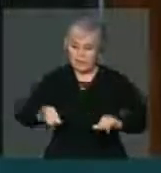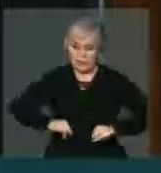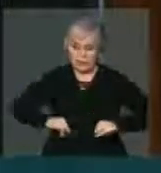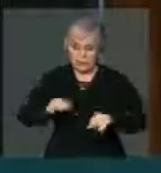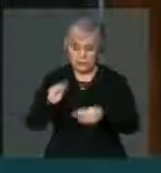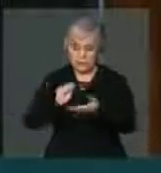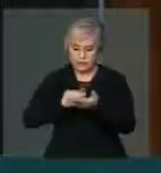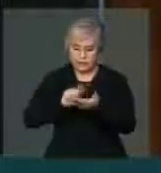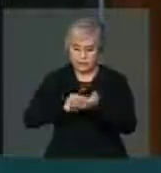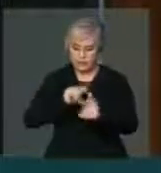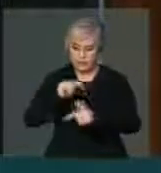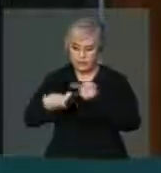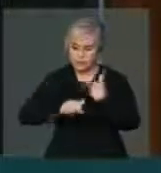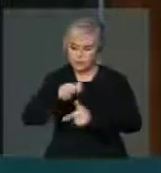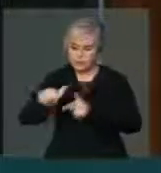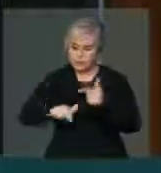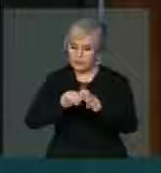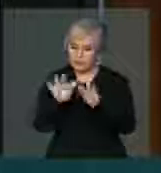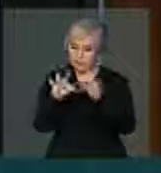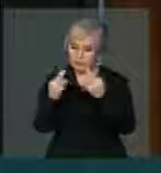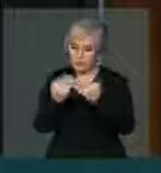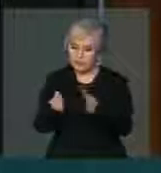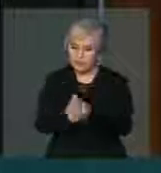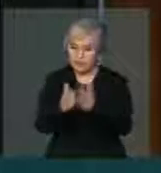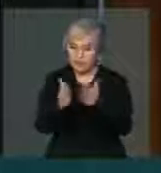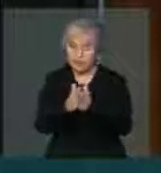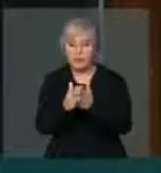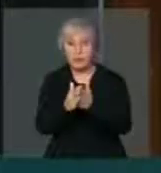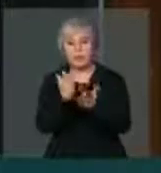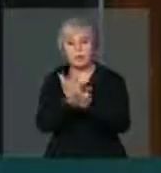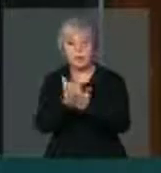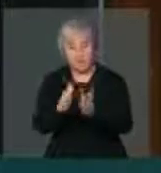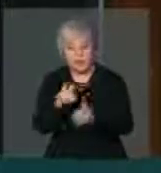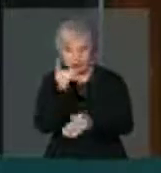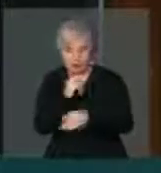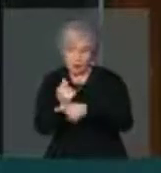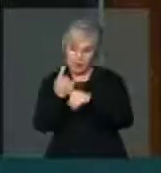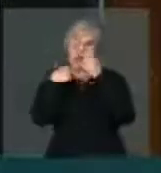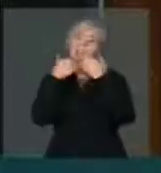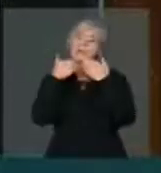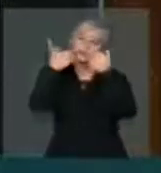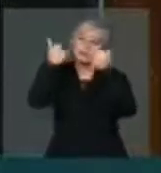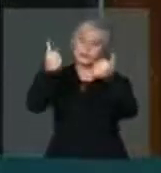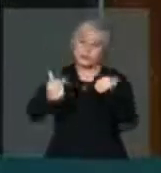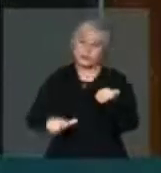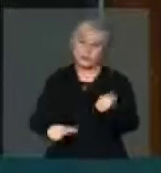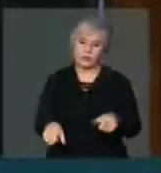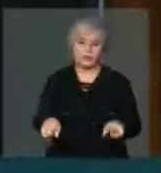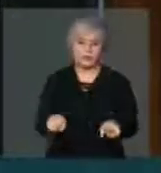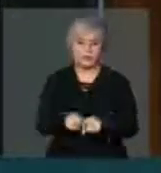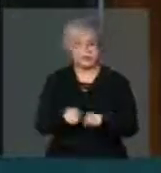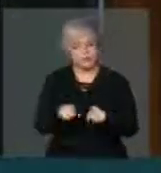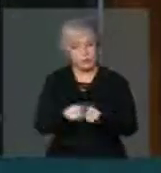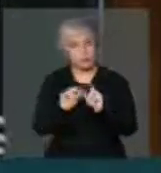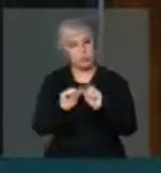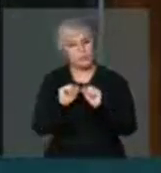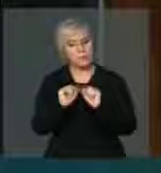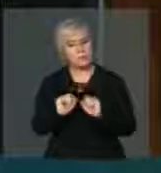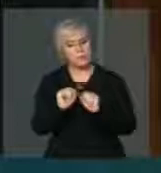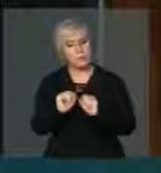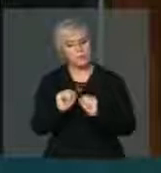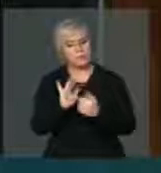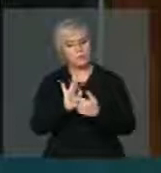das famílias mais necessitadas no Brasil como um todo, e também a possibilidade de